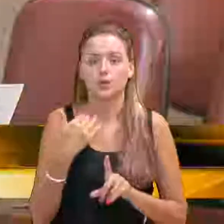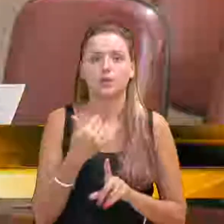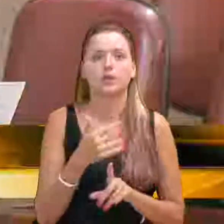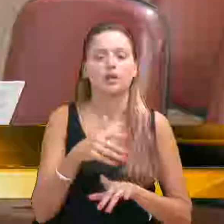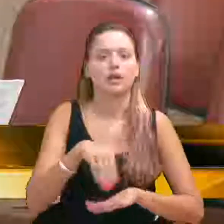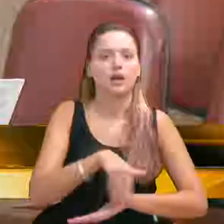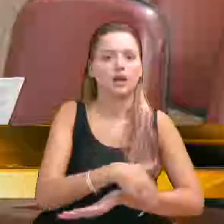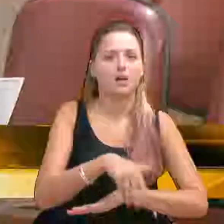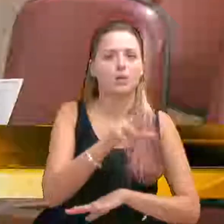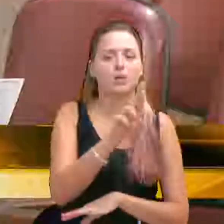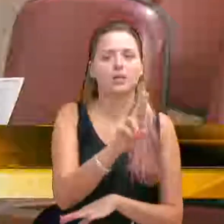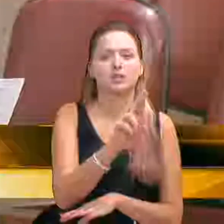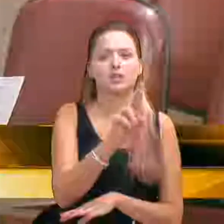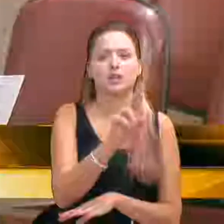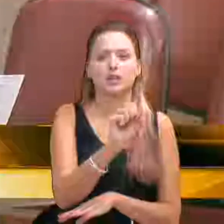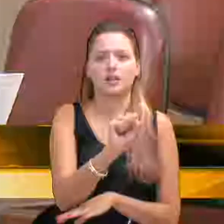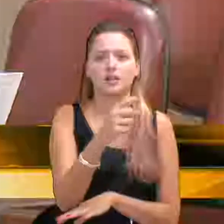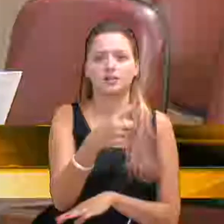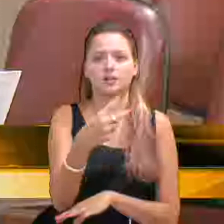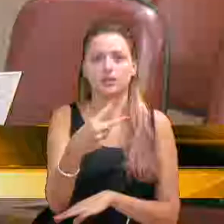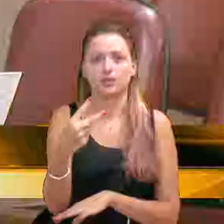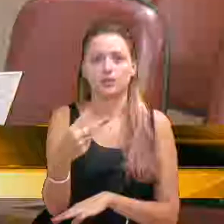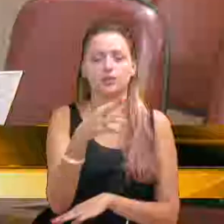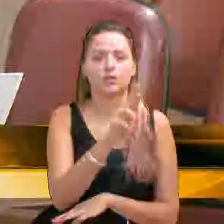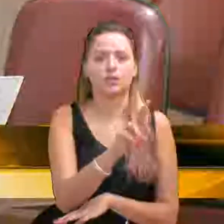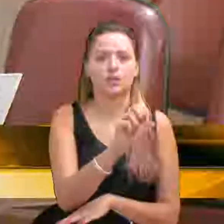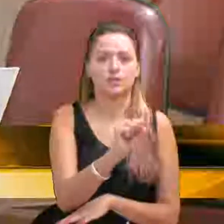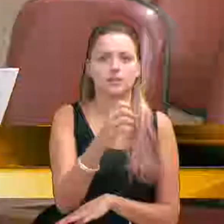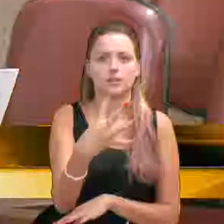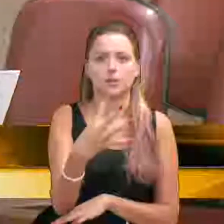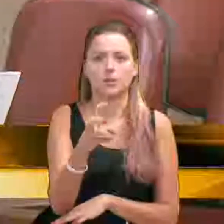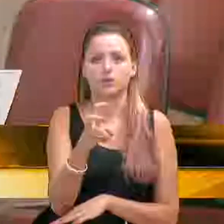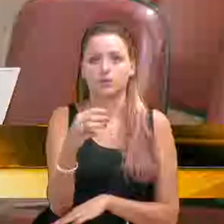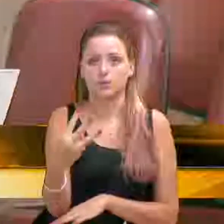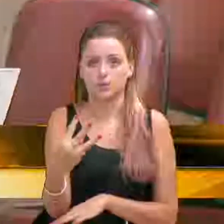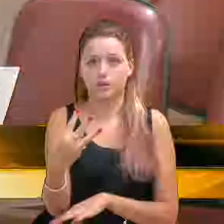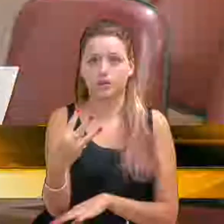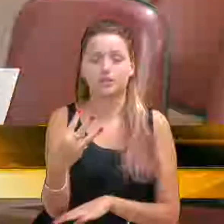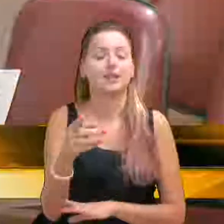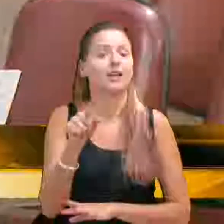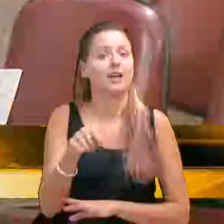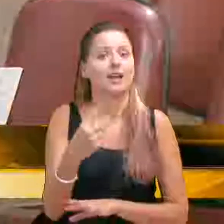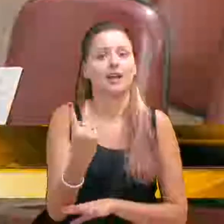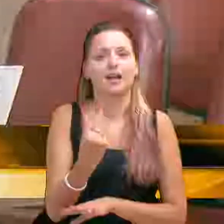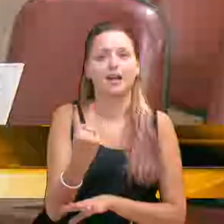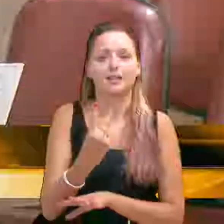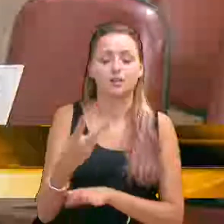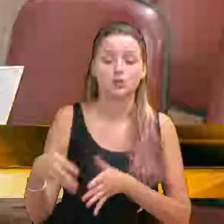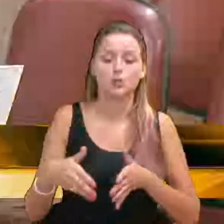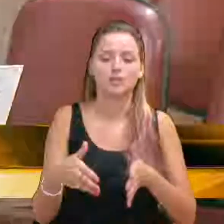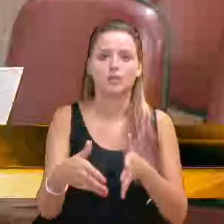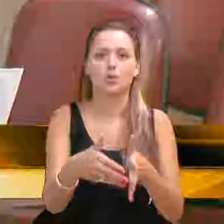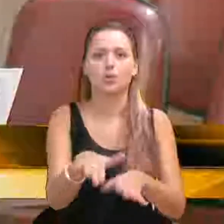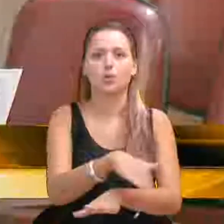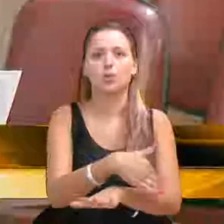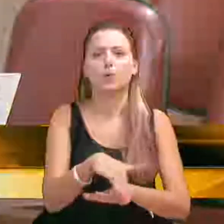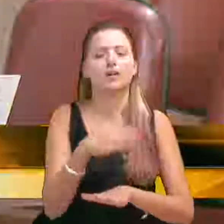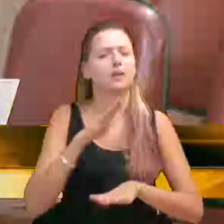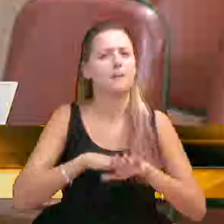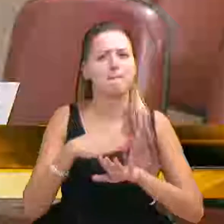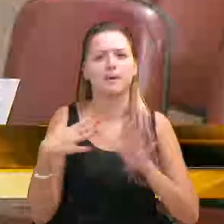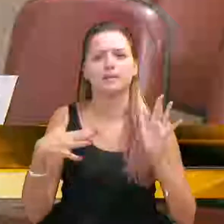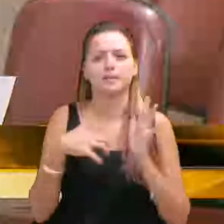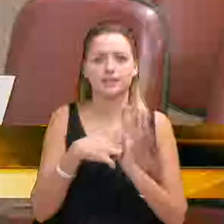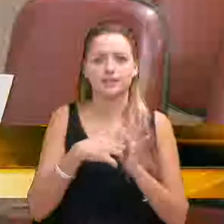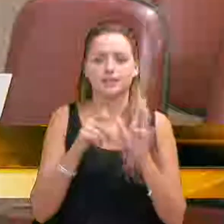RS 122 e a RSC 453 são as rodovias estaduais de maior ocorrências